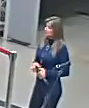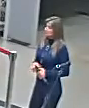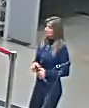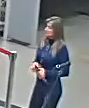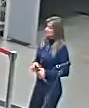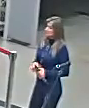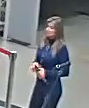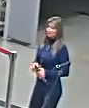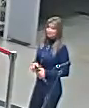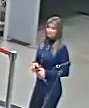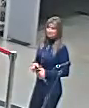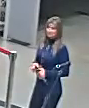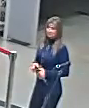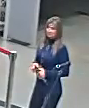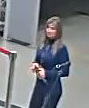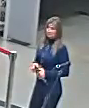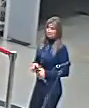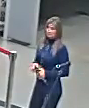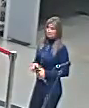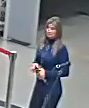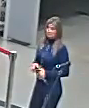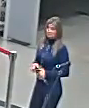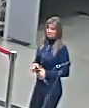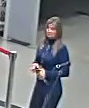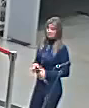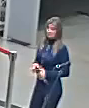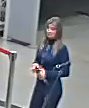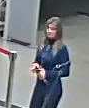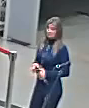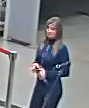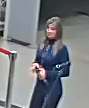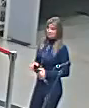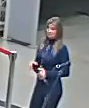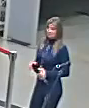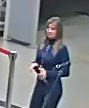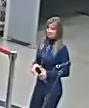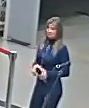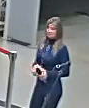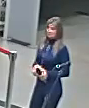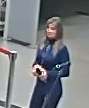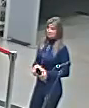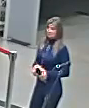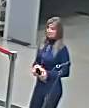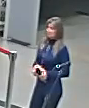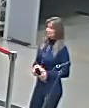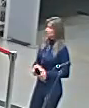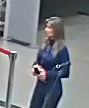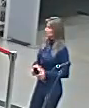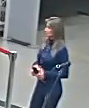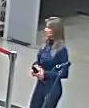que tirou os cobradores aqui dos nossos ônibus tá ok